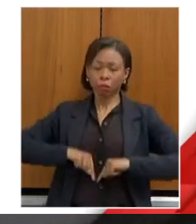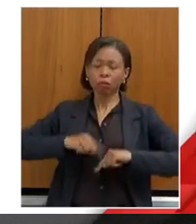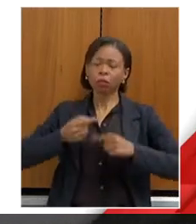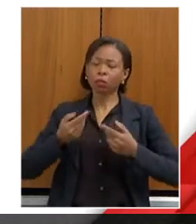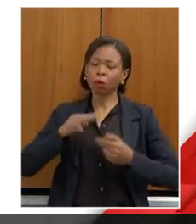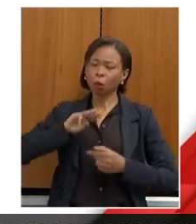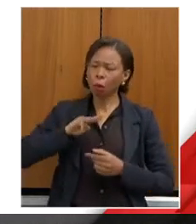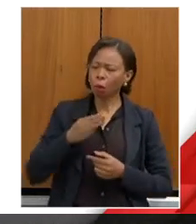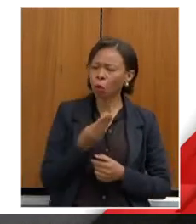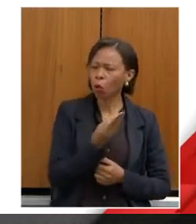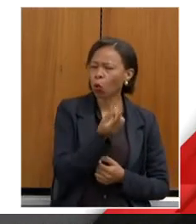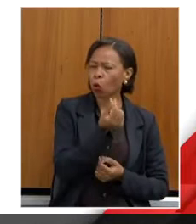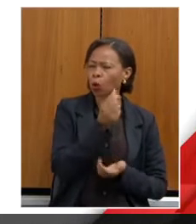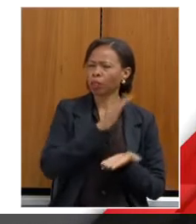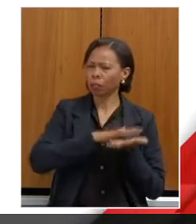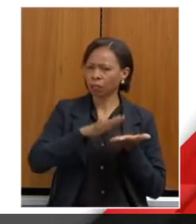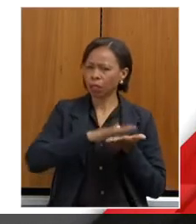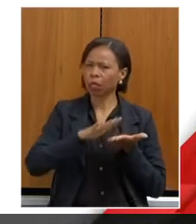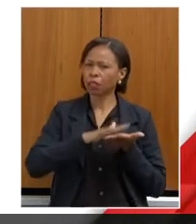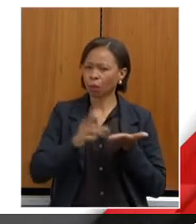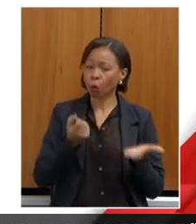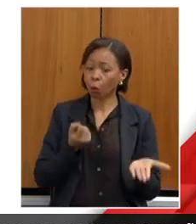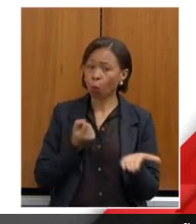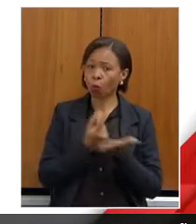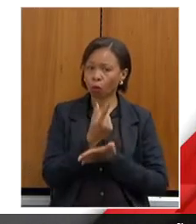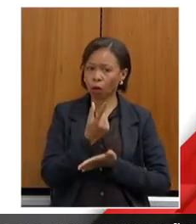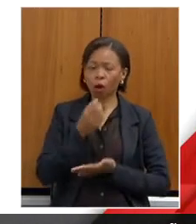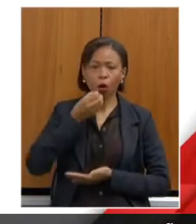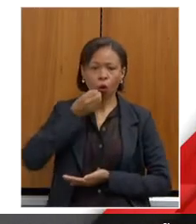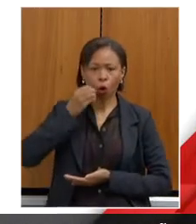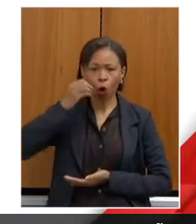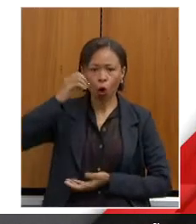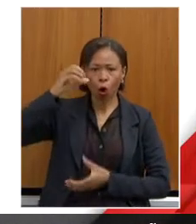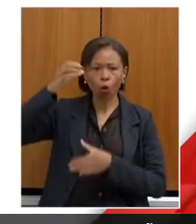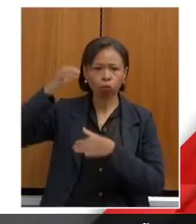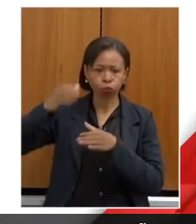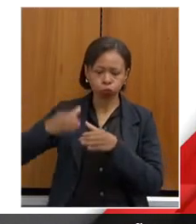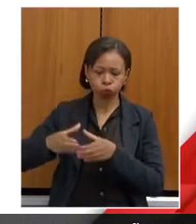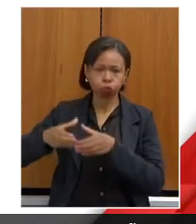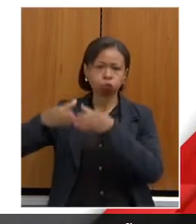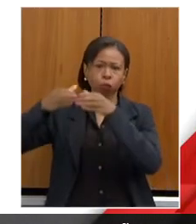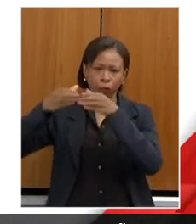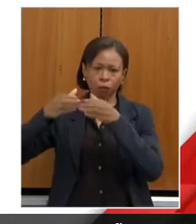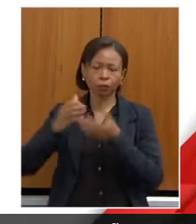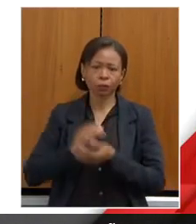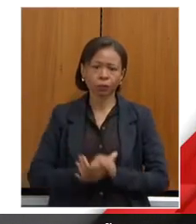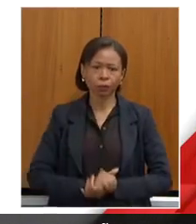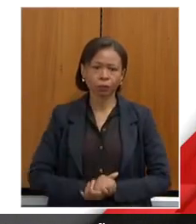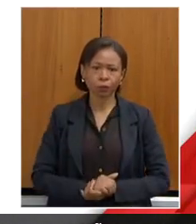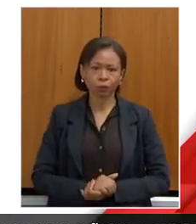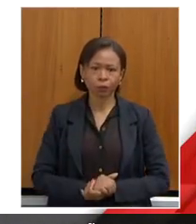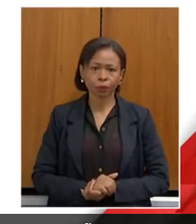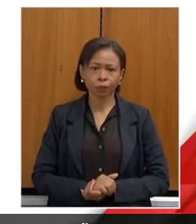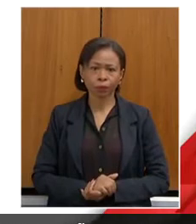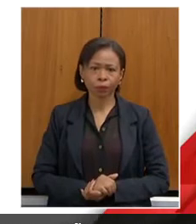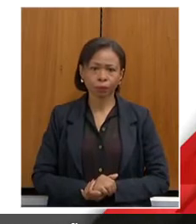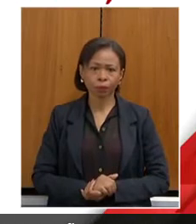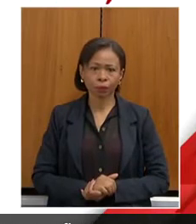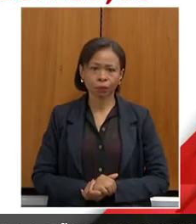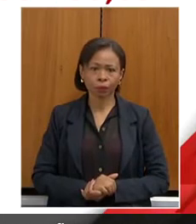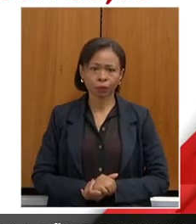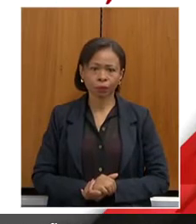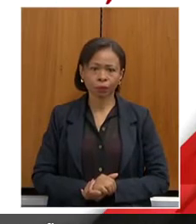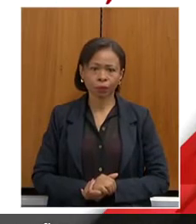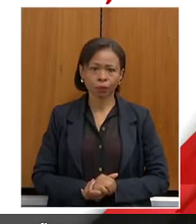aumentou muito o seu custo. Então, foi muito importante para os prestadores essa resolução. Pode passar. Pode passar. Teste de